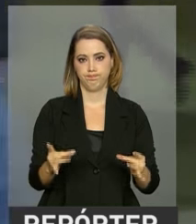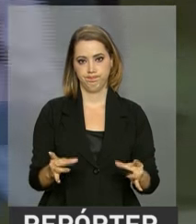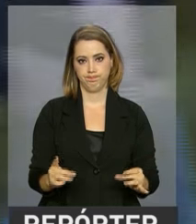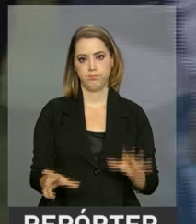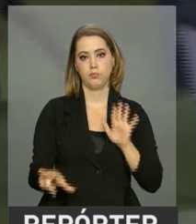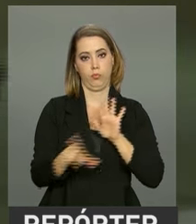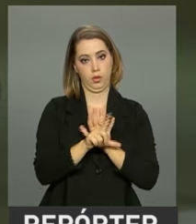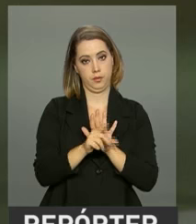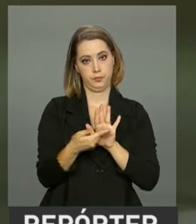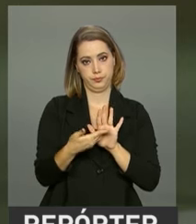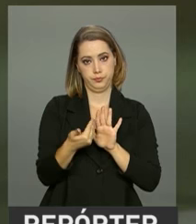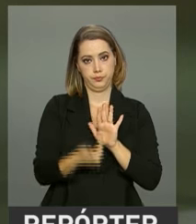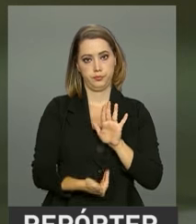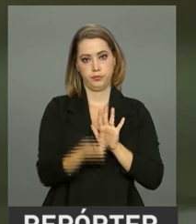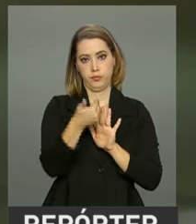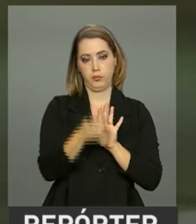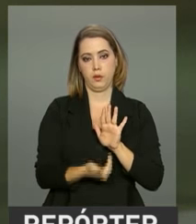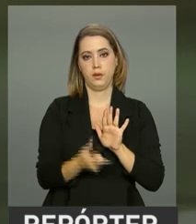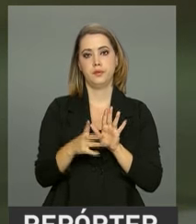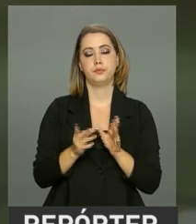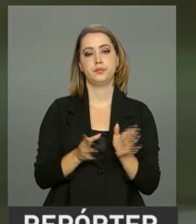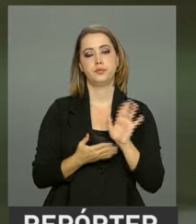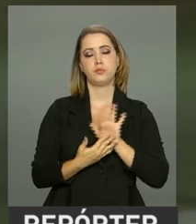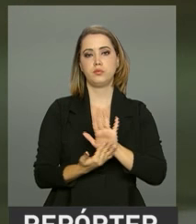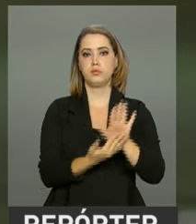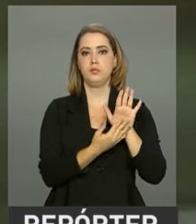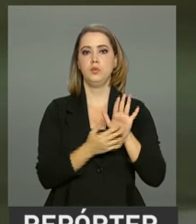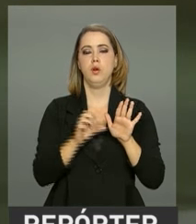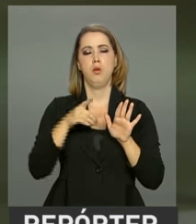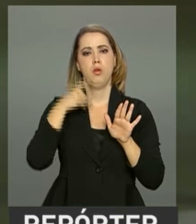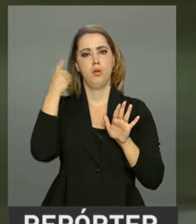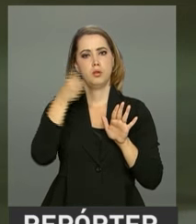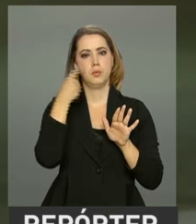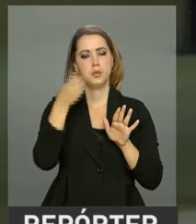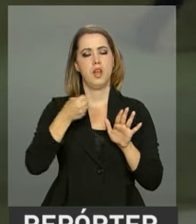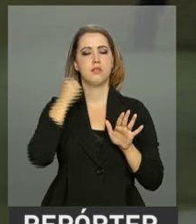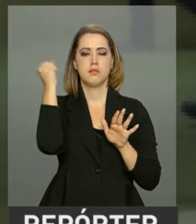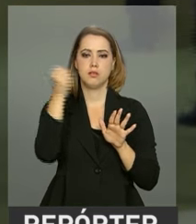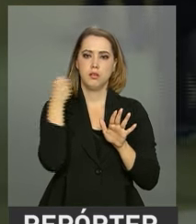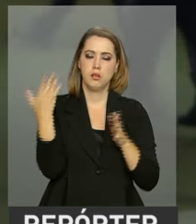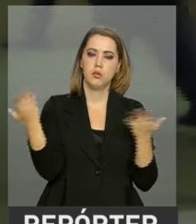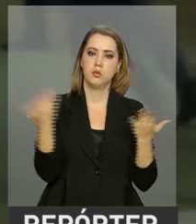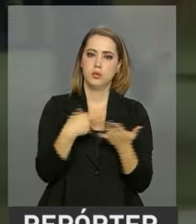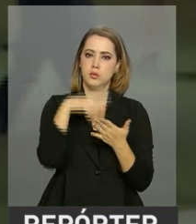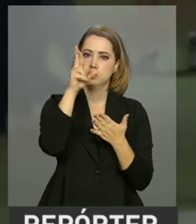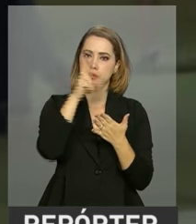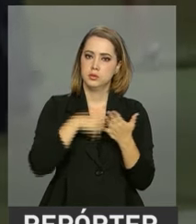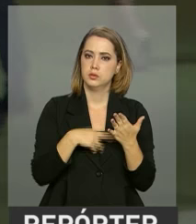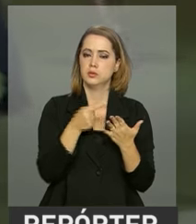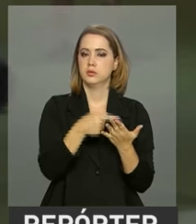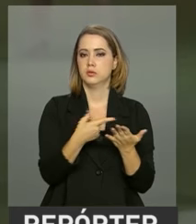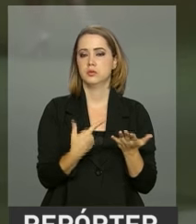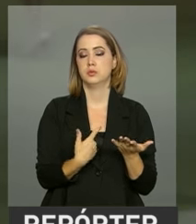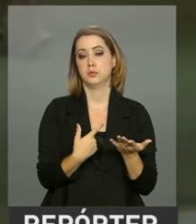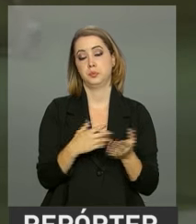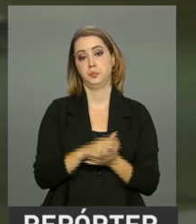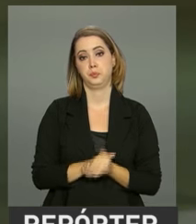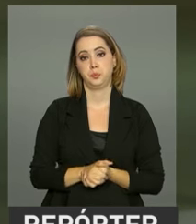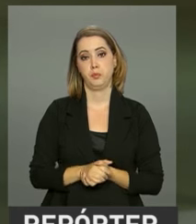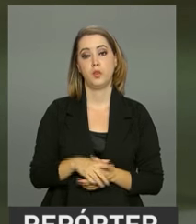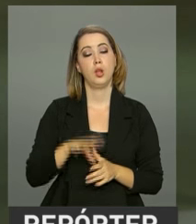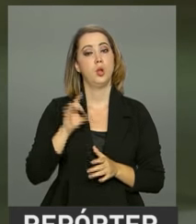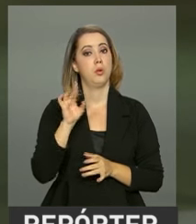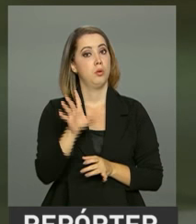apresentados pelos parlamentares a este relatório final do Senador Eduardo Braga